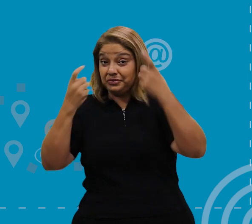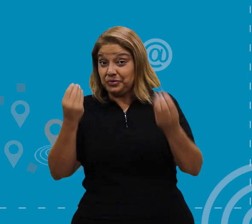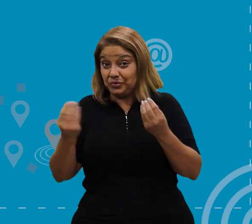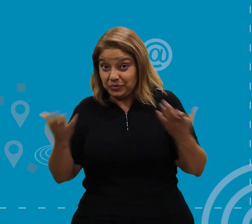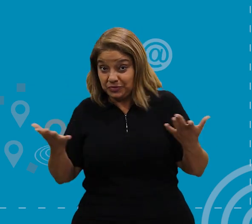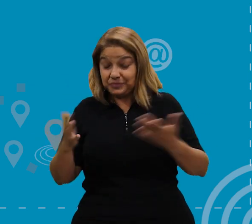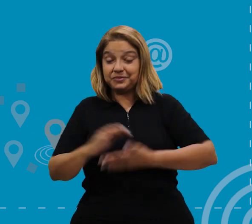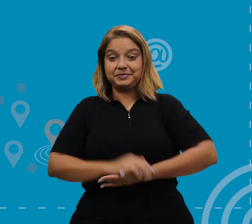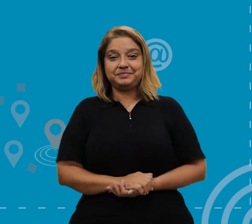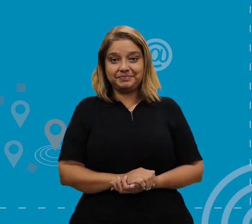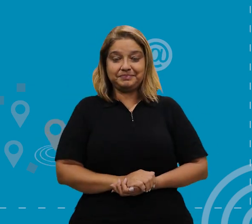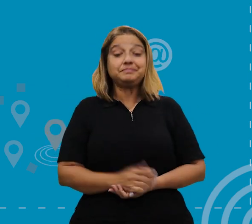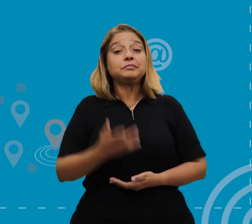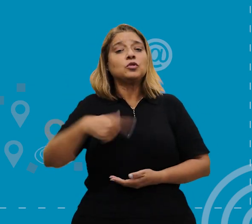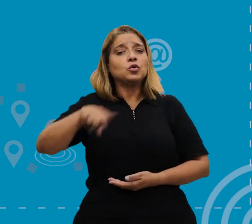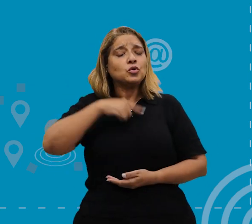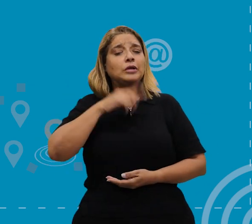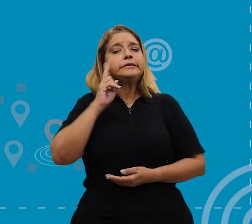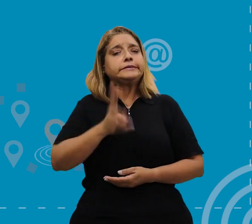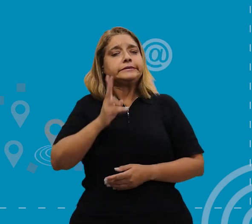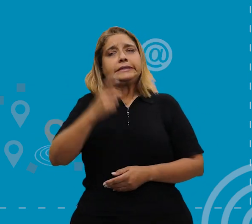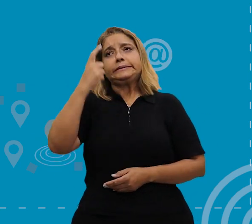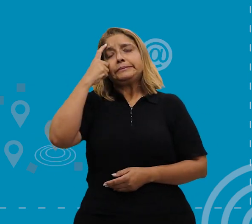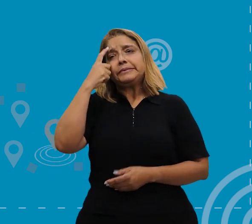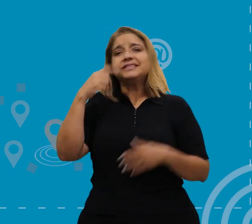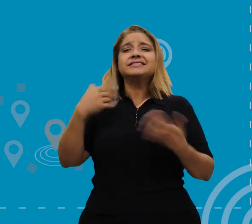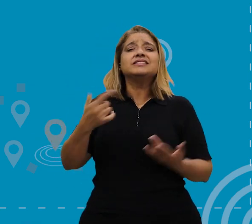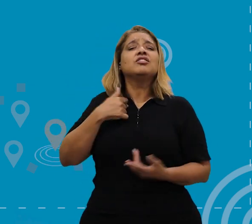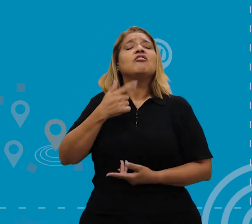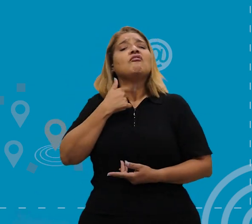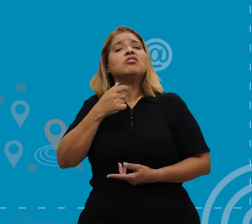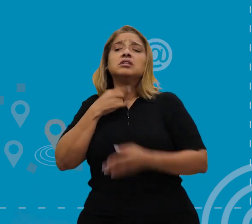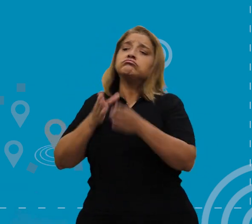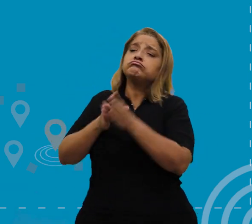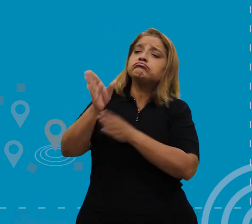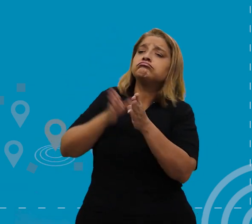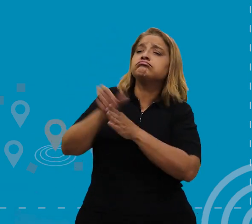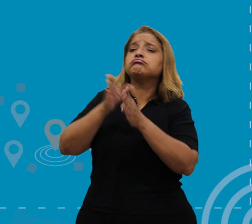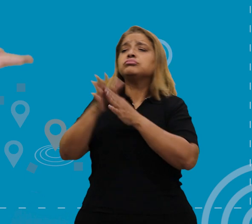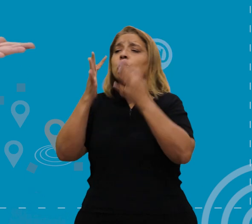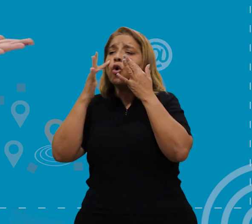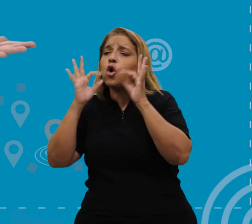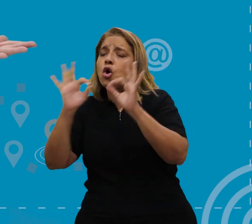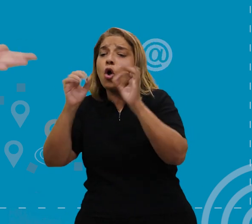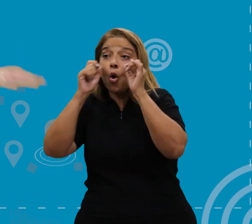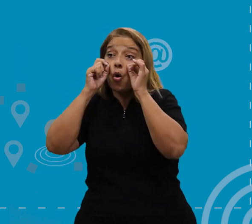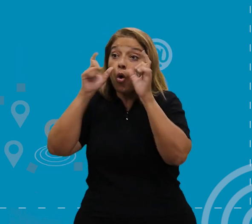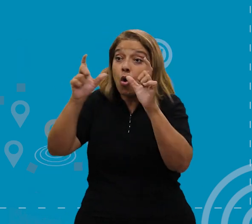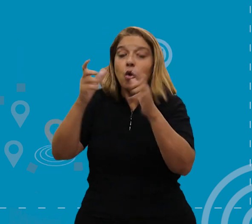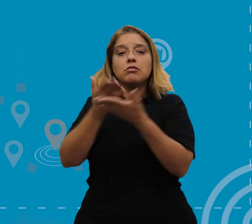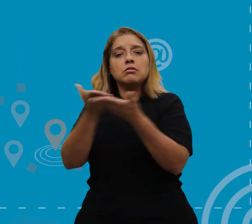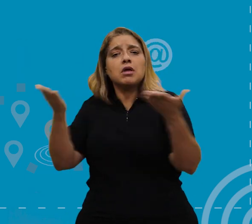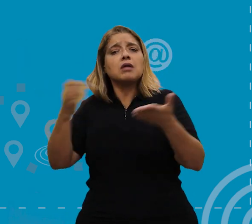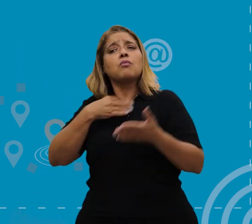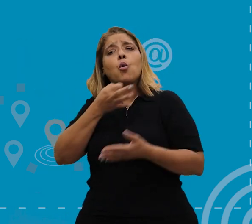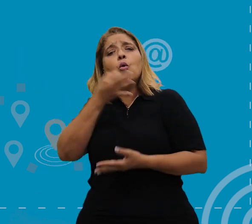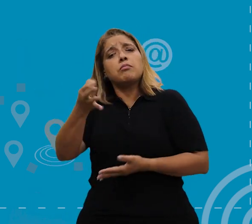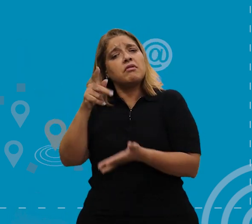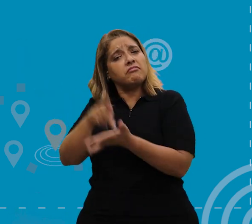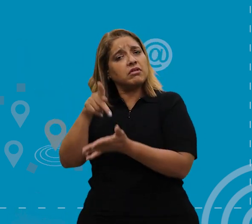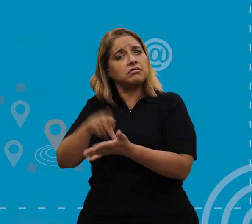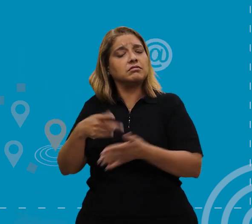Pensamos sempre: poxa, eu só queria alertar, dar a minha opinião sincera.